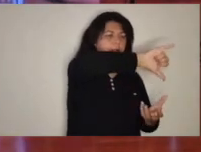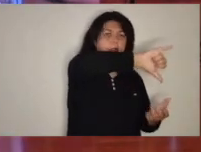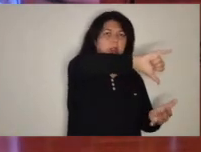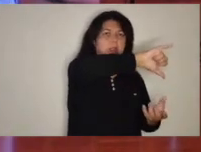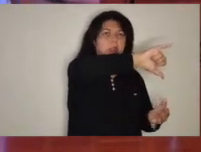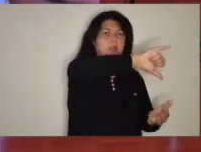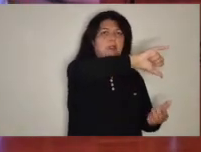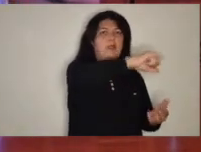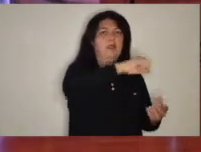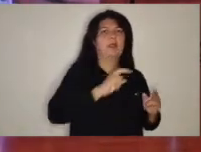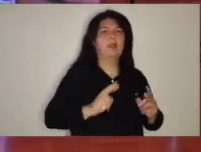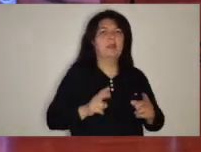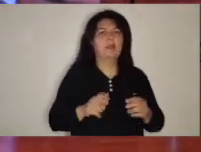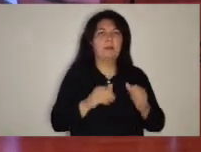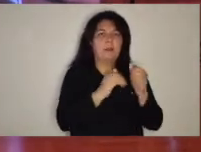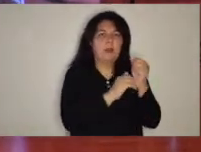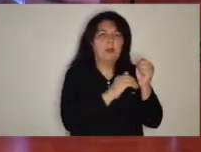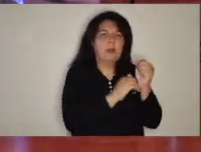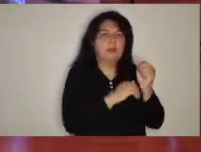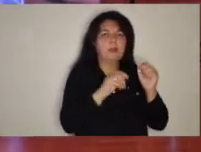nossa reserva com o Senhor.